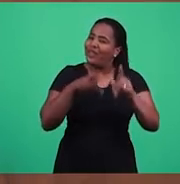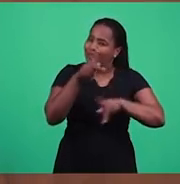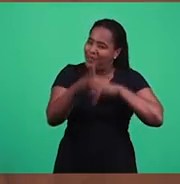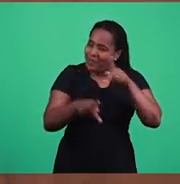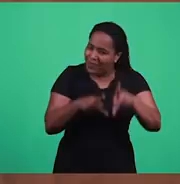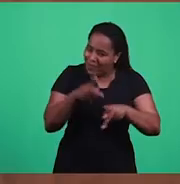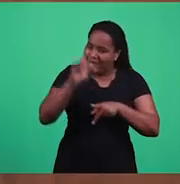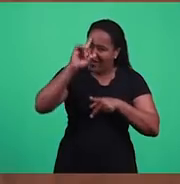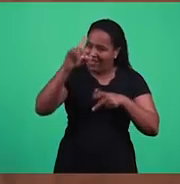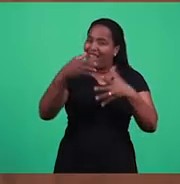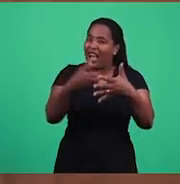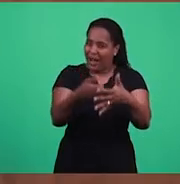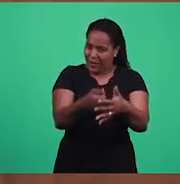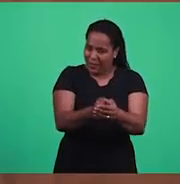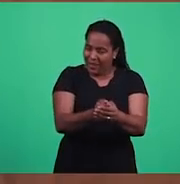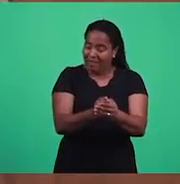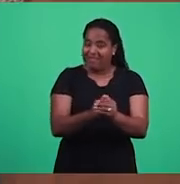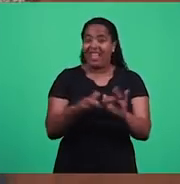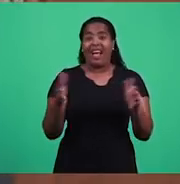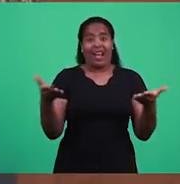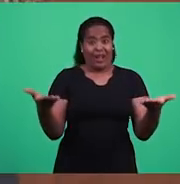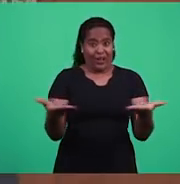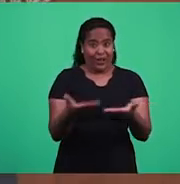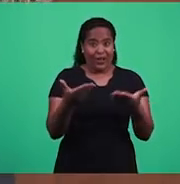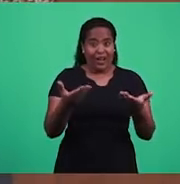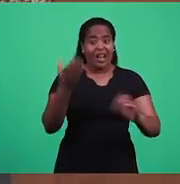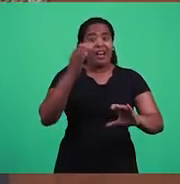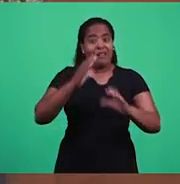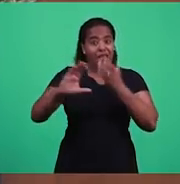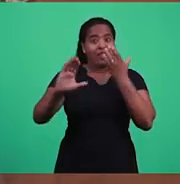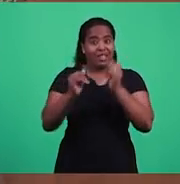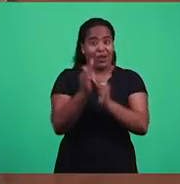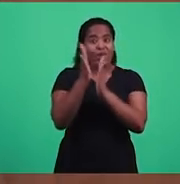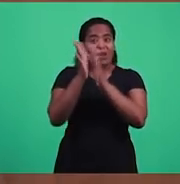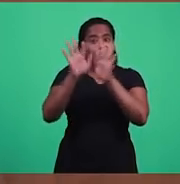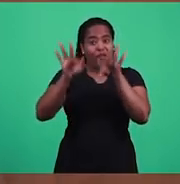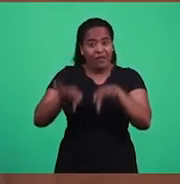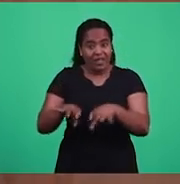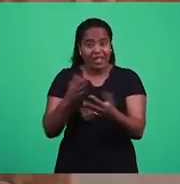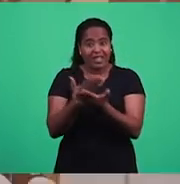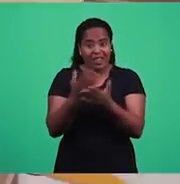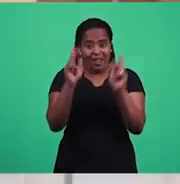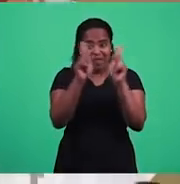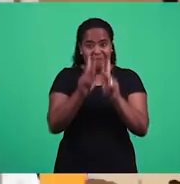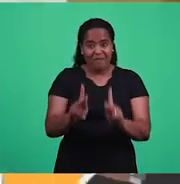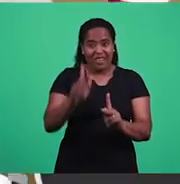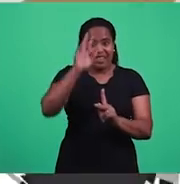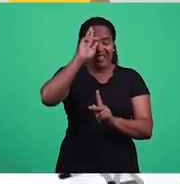Amém? Nós agora vamos cantar o louvor, encerrando a nossa aula. A paz do Senhor.